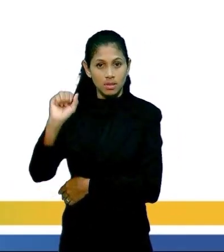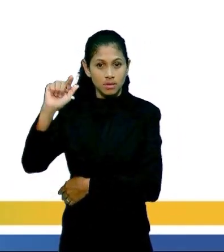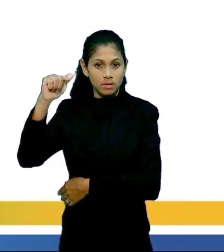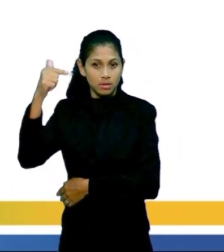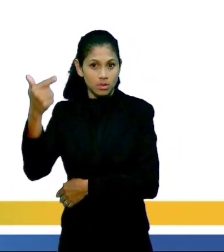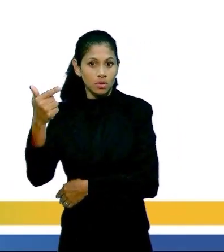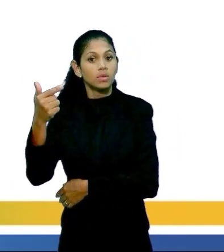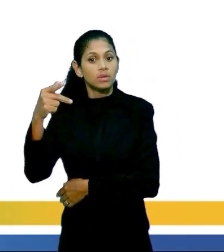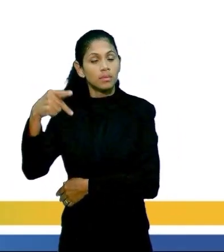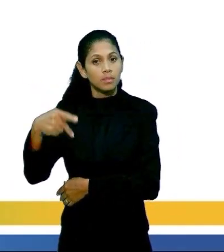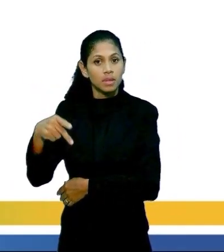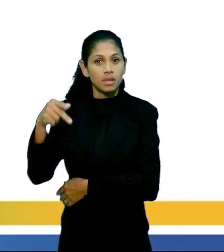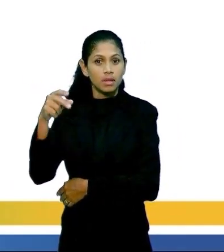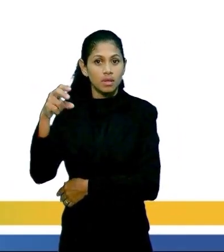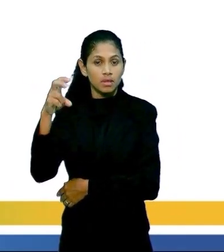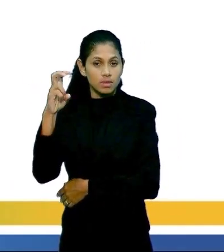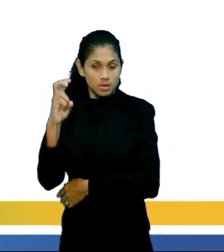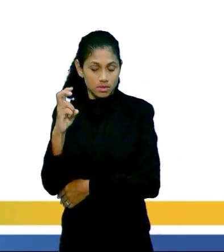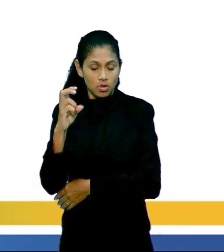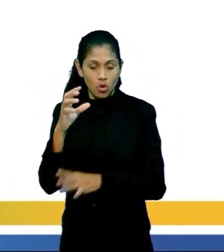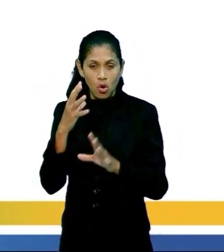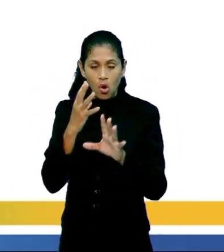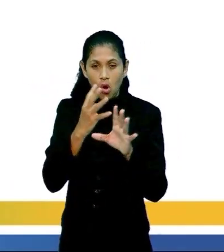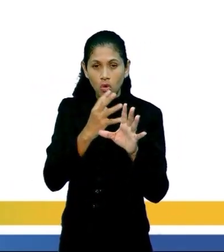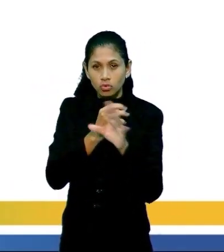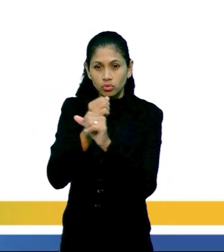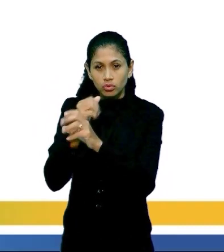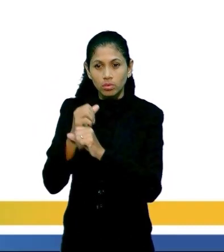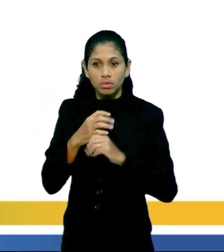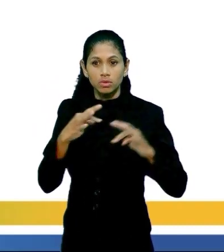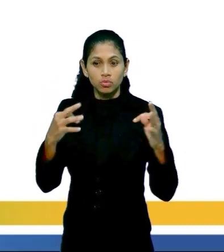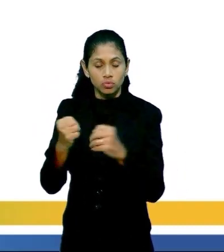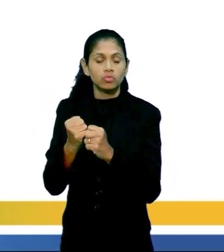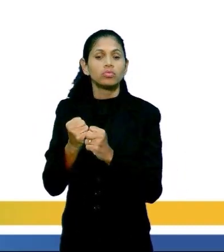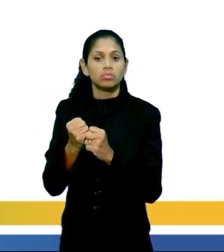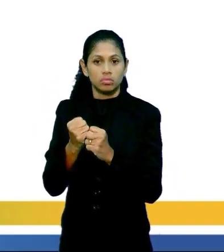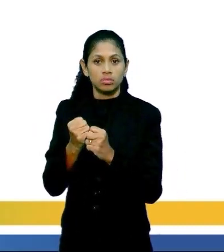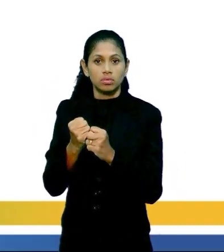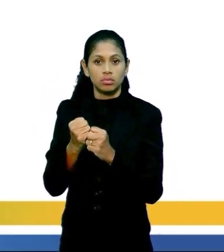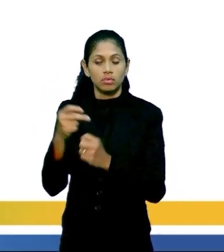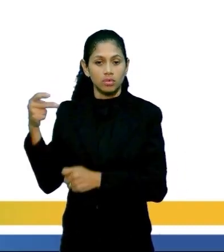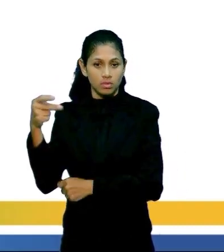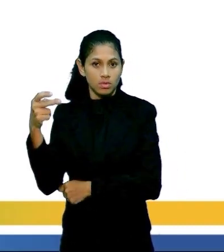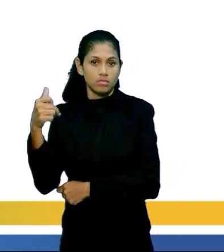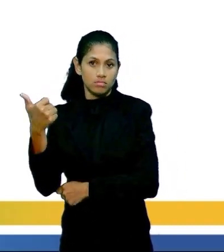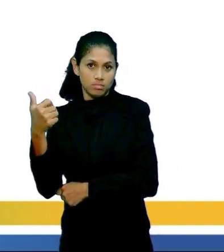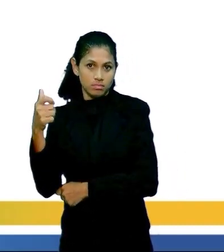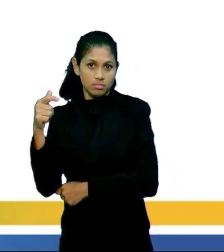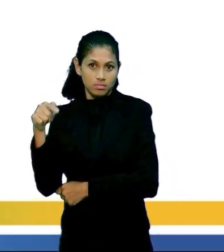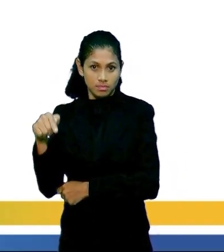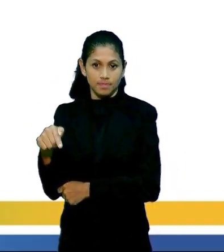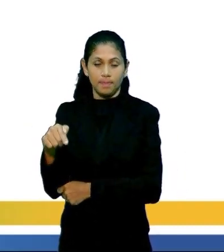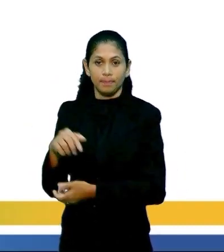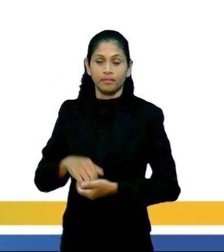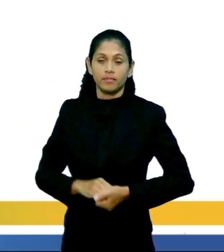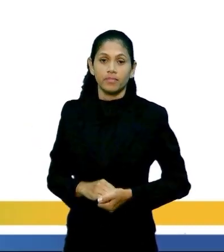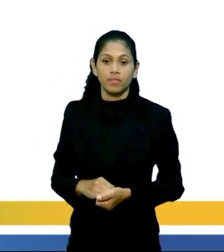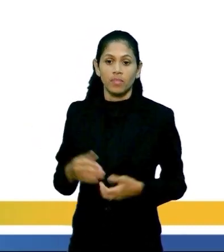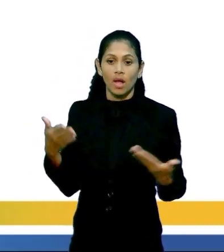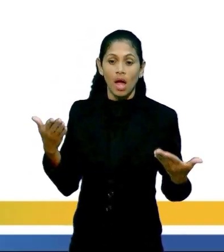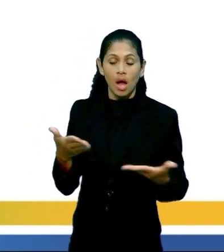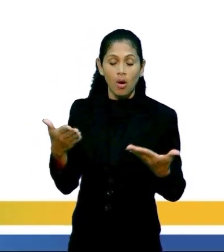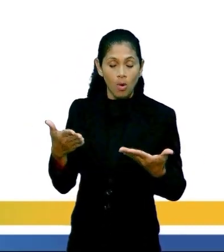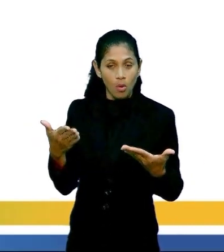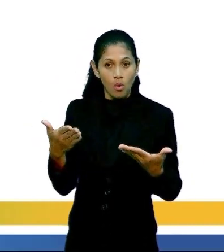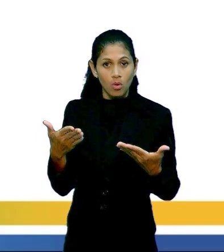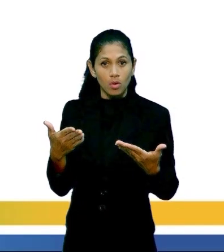de 17, que é o que nós tínhamos para representar. E agora, o que é que faz? Você pega a última